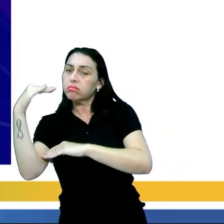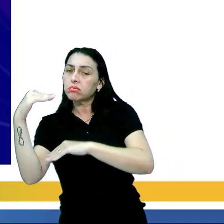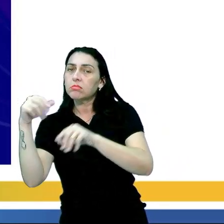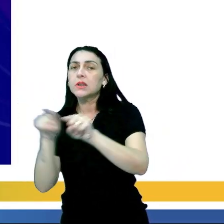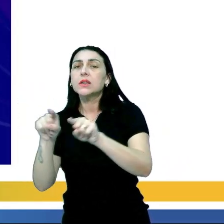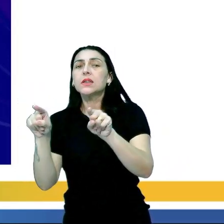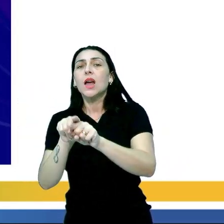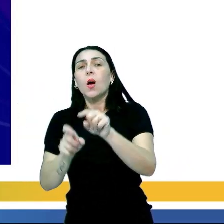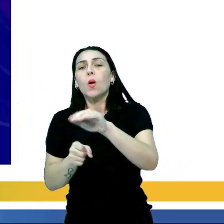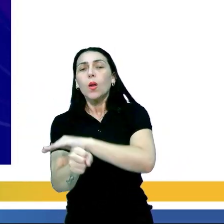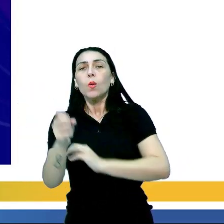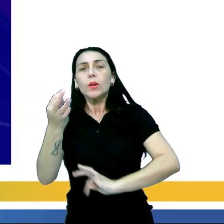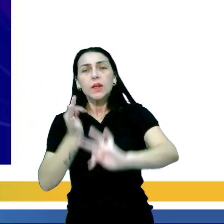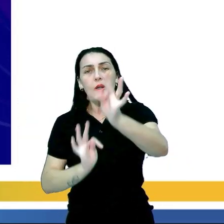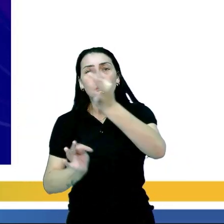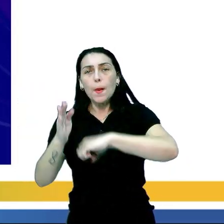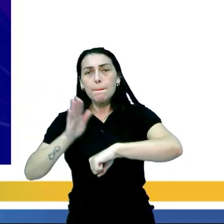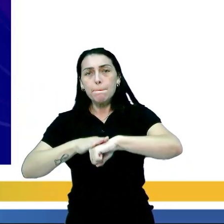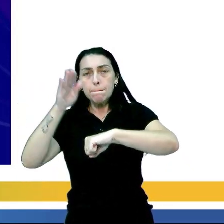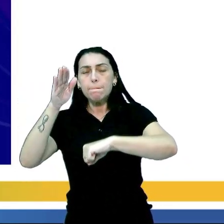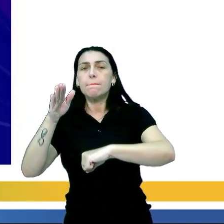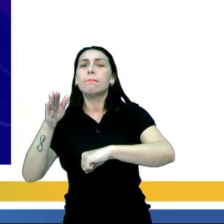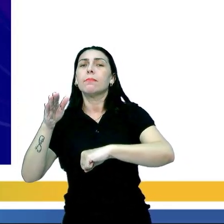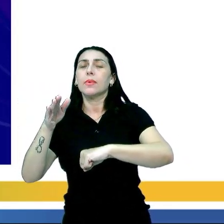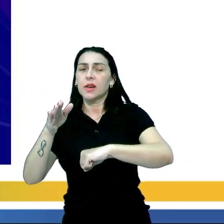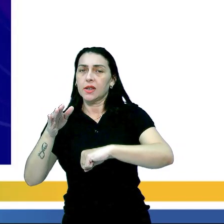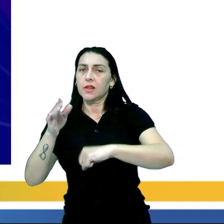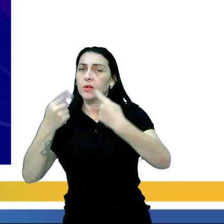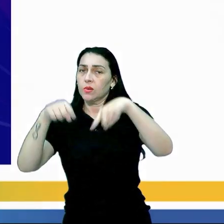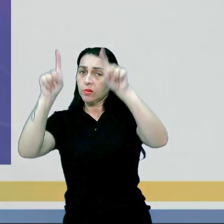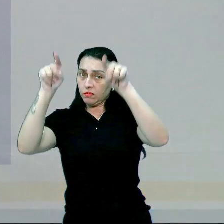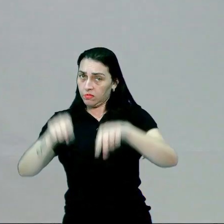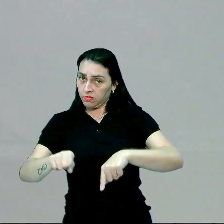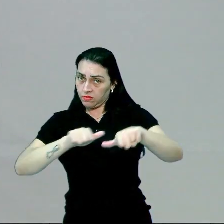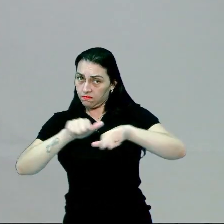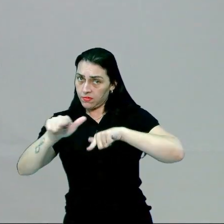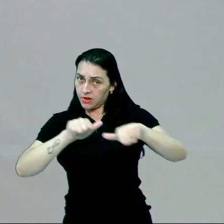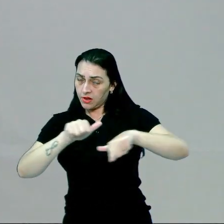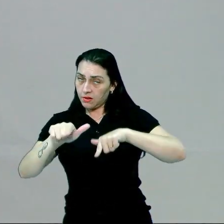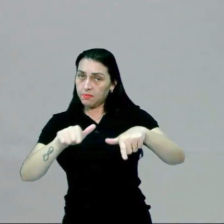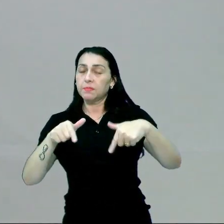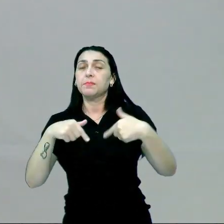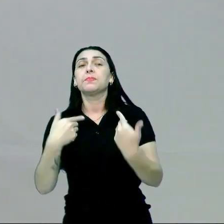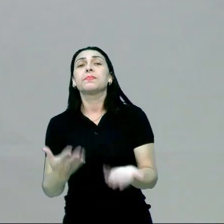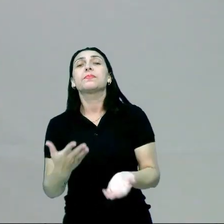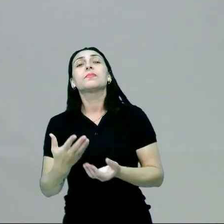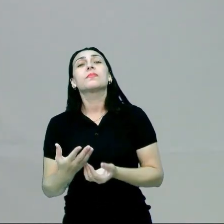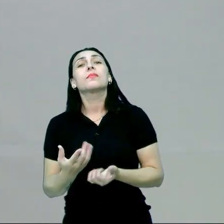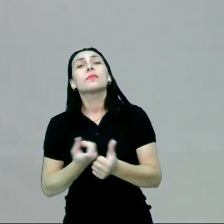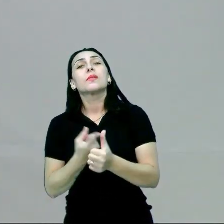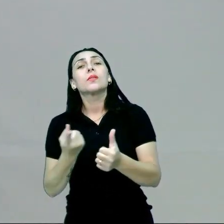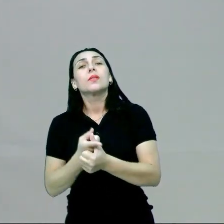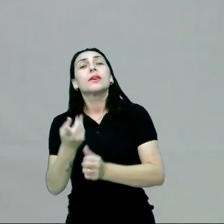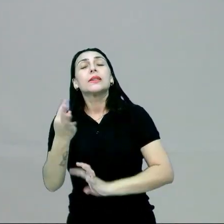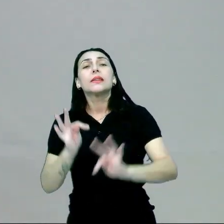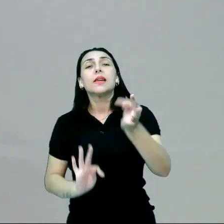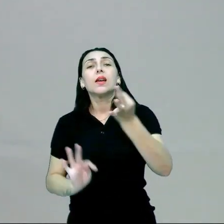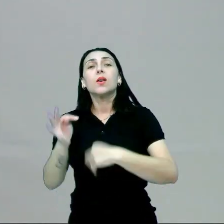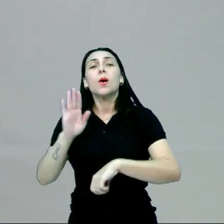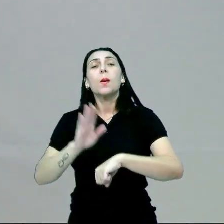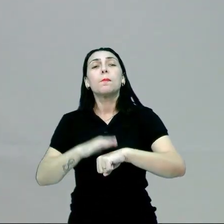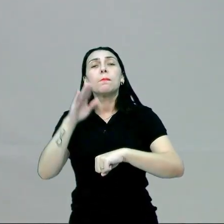coloco uma tecnologia cada vez mais sofisticada na mão do meu operário e com uma tecnologia